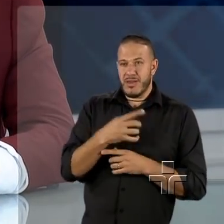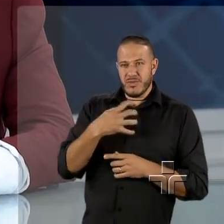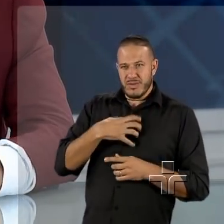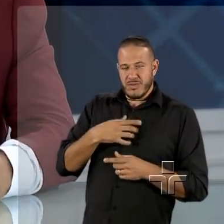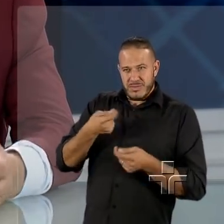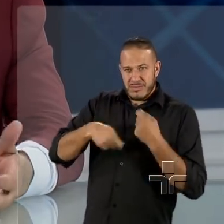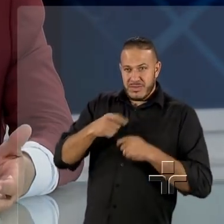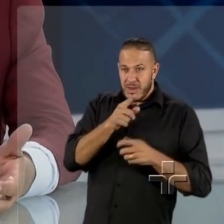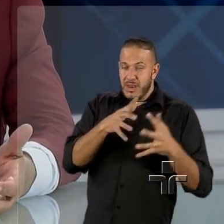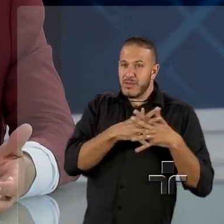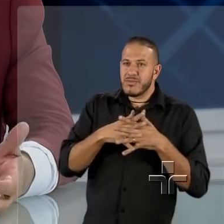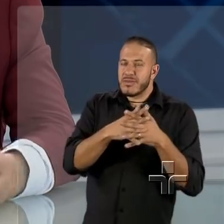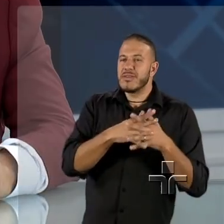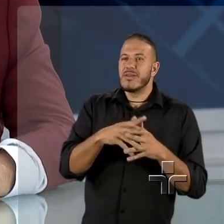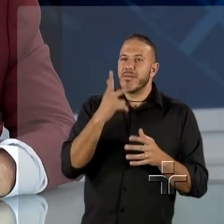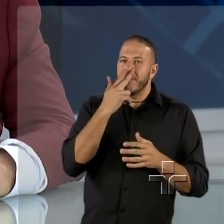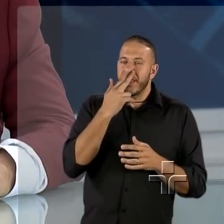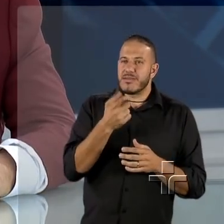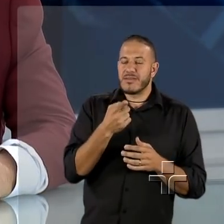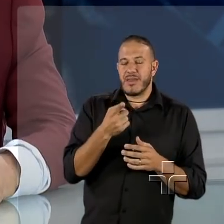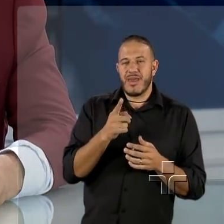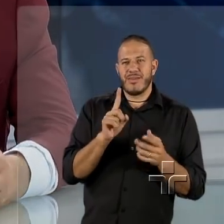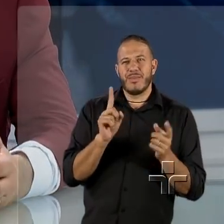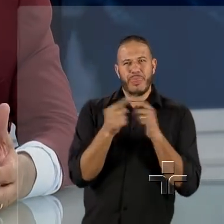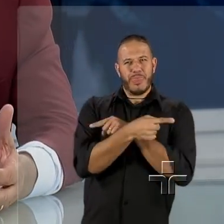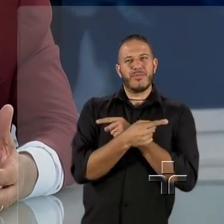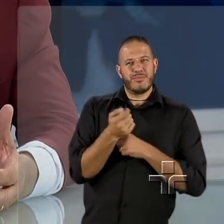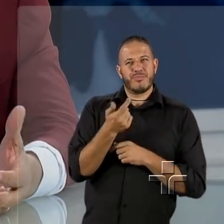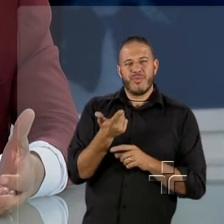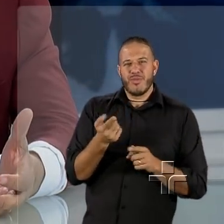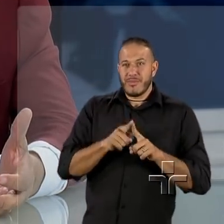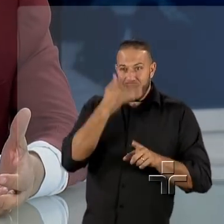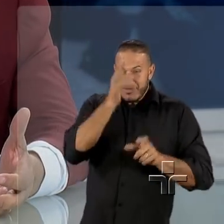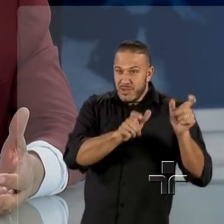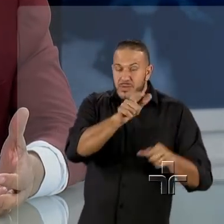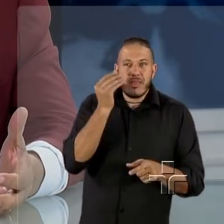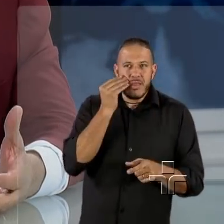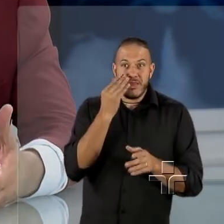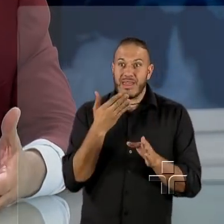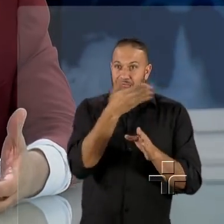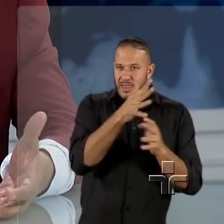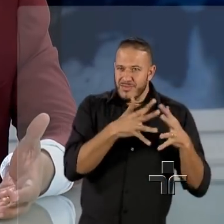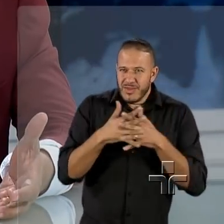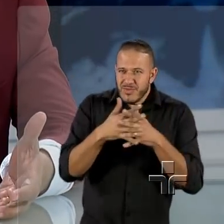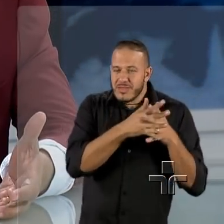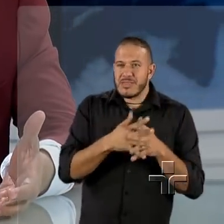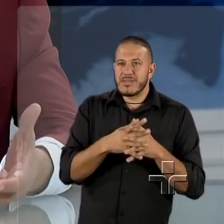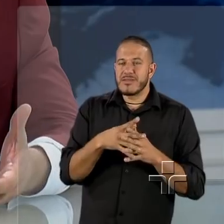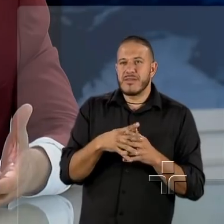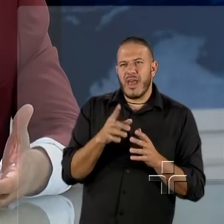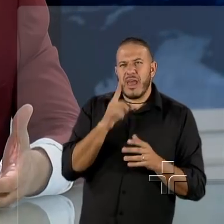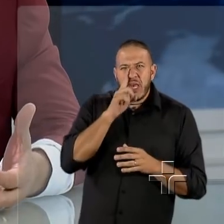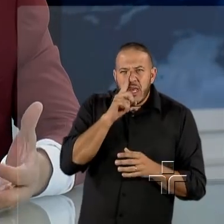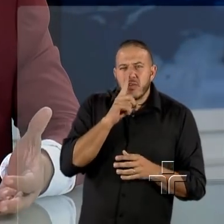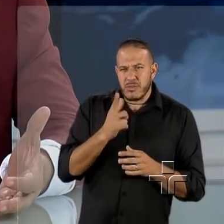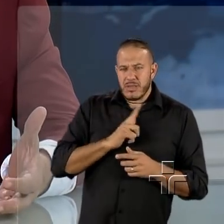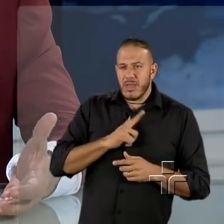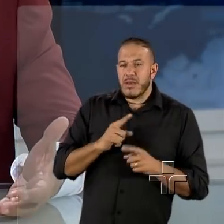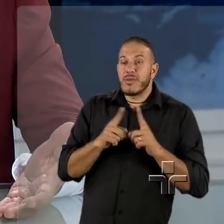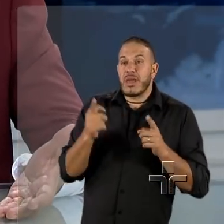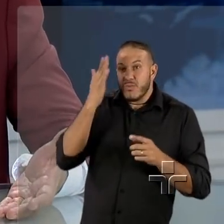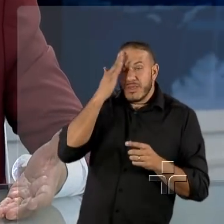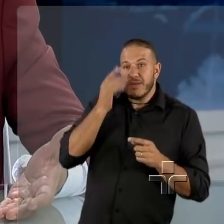pesadelo americano. Mesmo assim, no último mês, 52 mil pessoas foram presas cruzando a fronteira